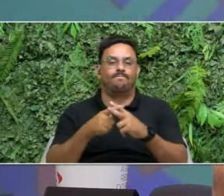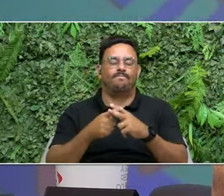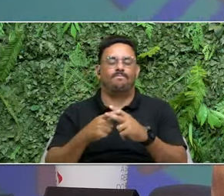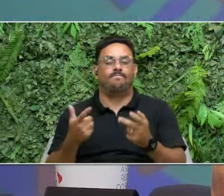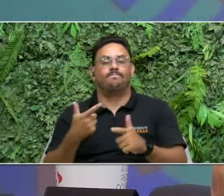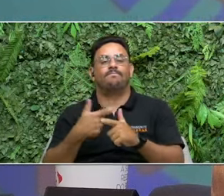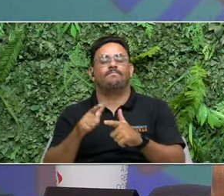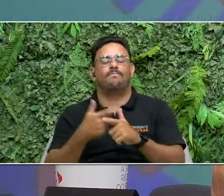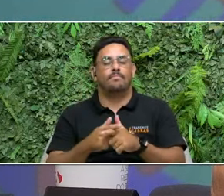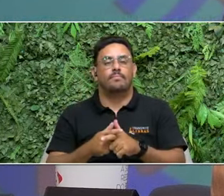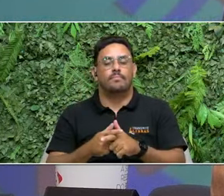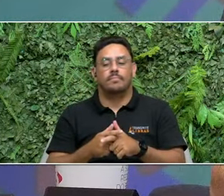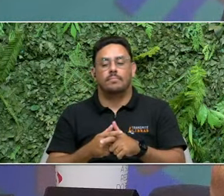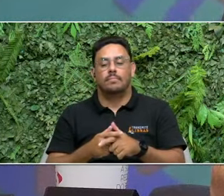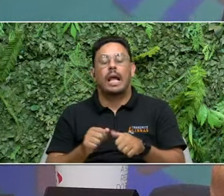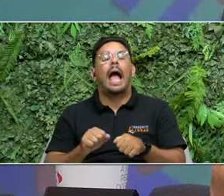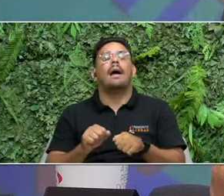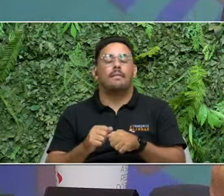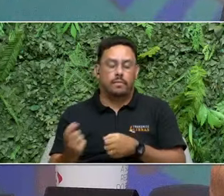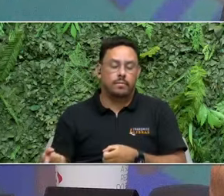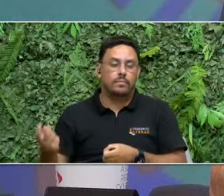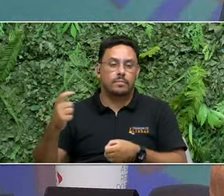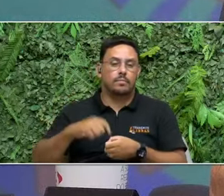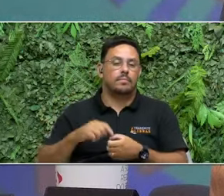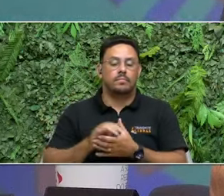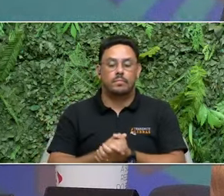não contra-ataque do